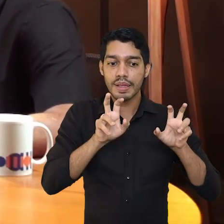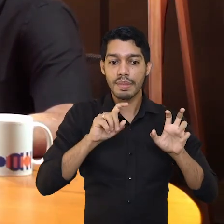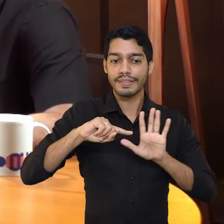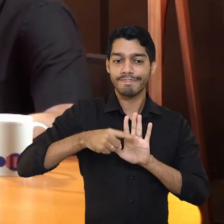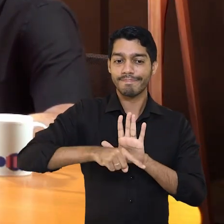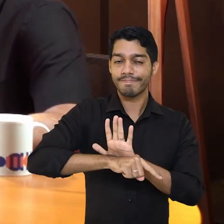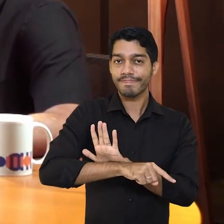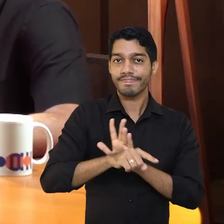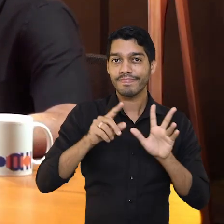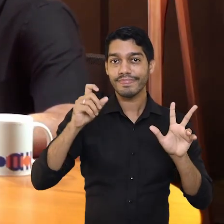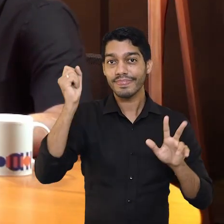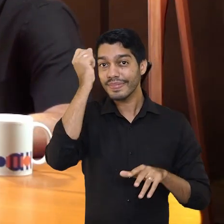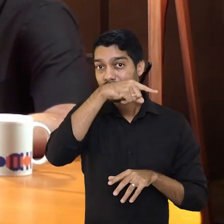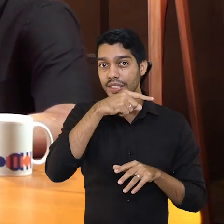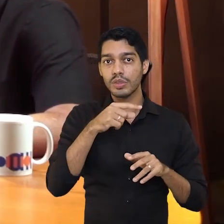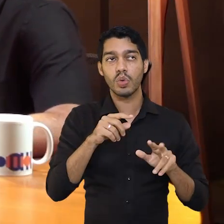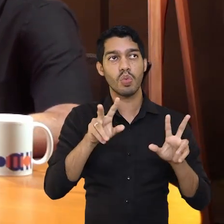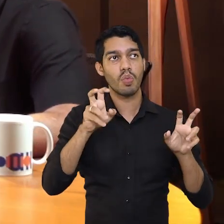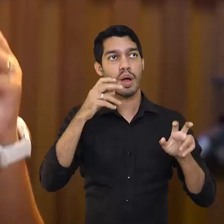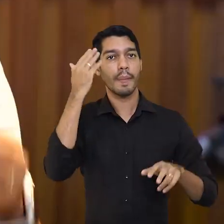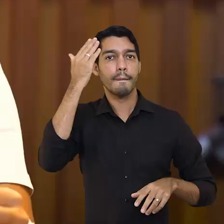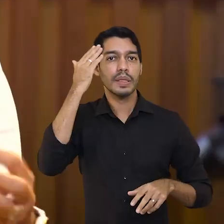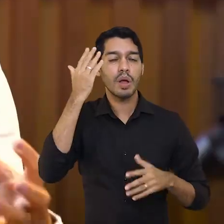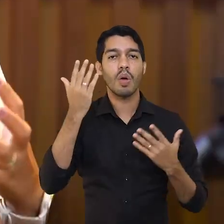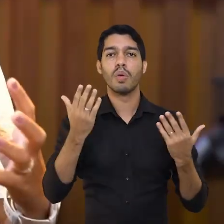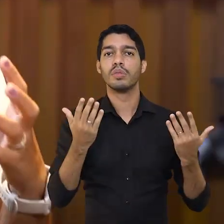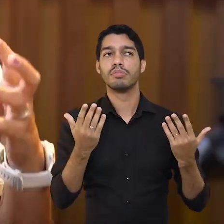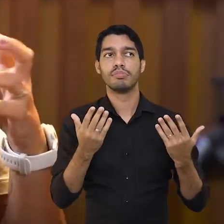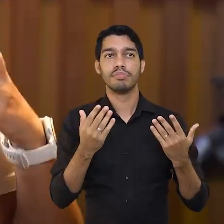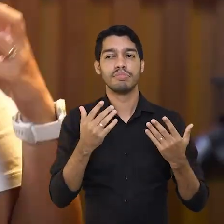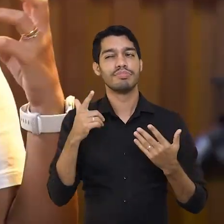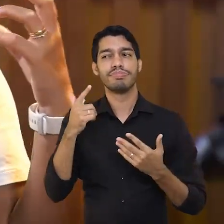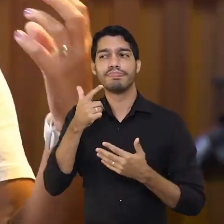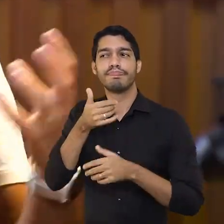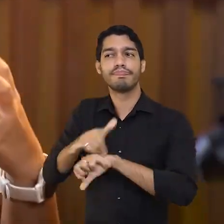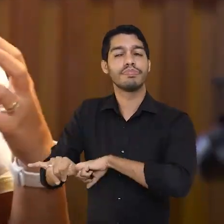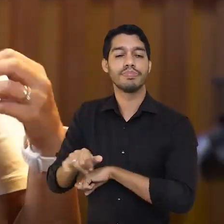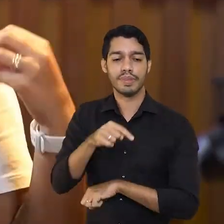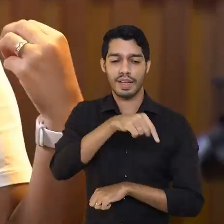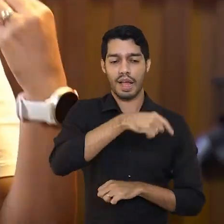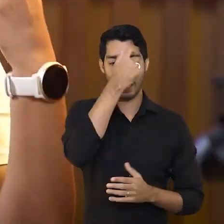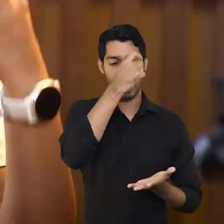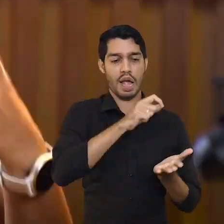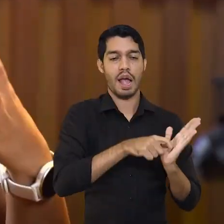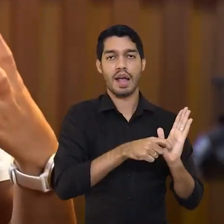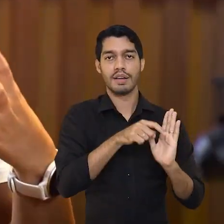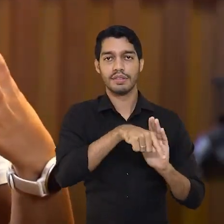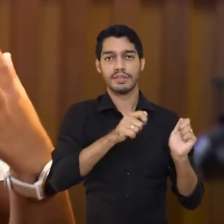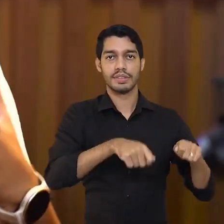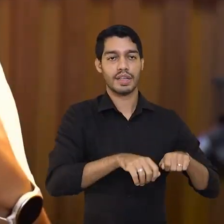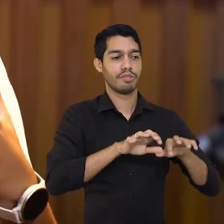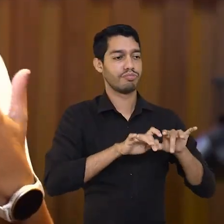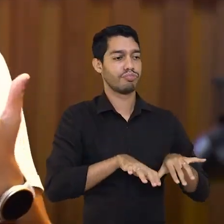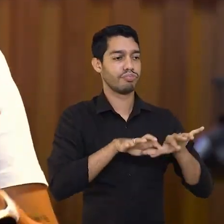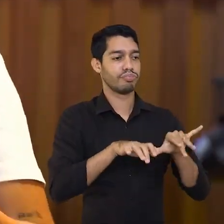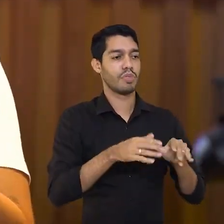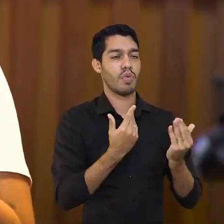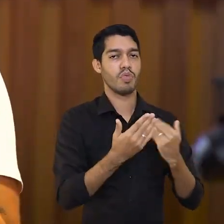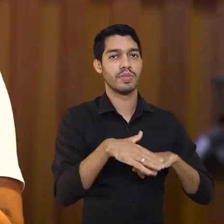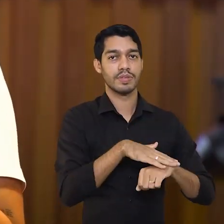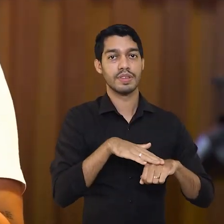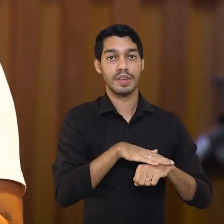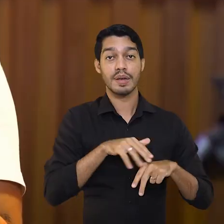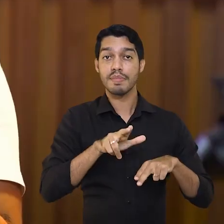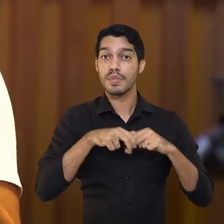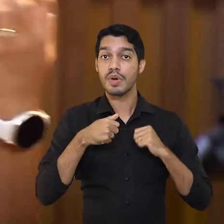que normalmente seriam tratados com um psicólogo, por exemplo. Por que isso acontece? Porque esses jovens têm a sensação de que essa inteligência ela